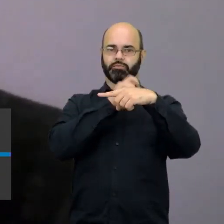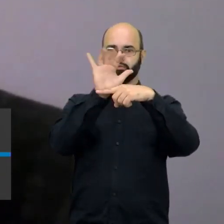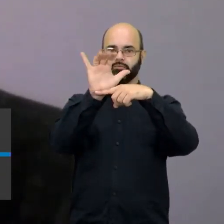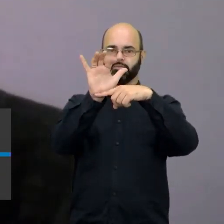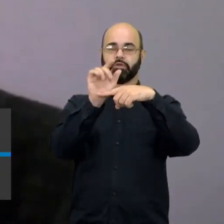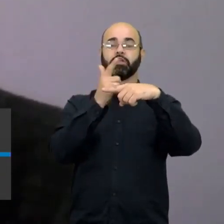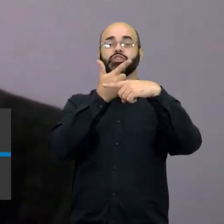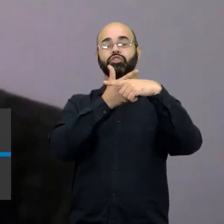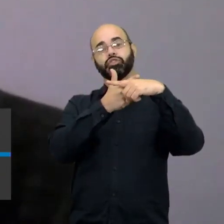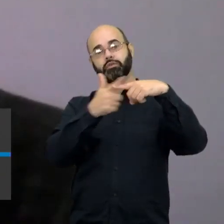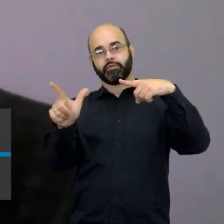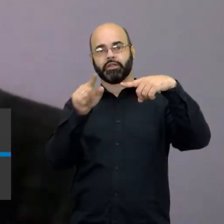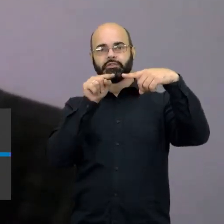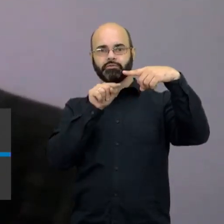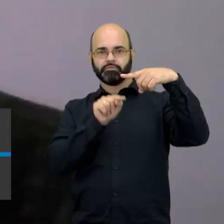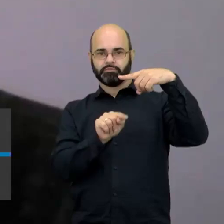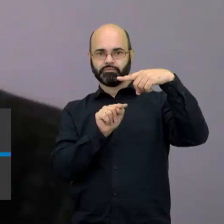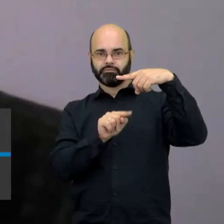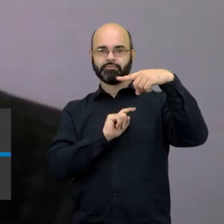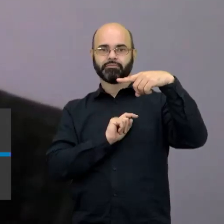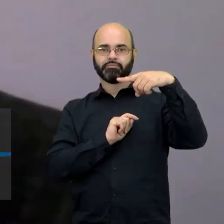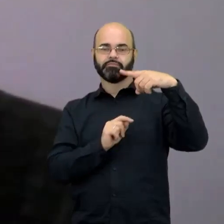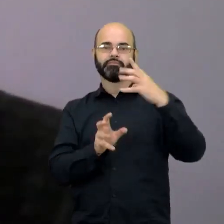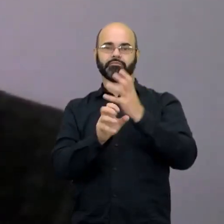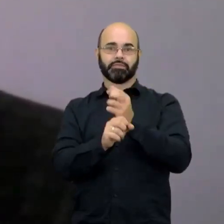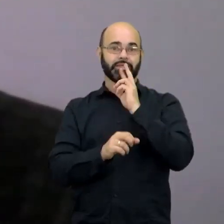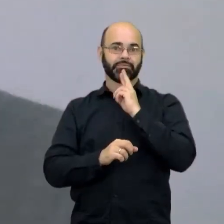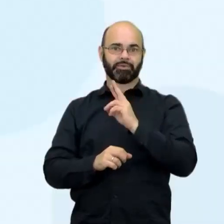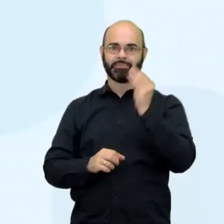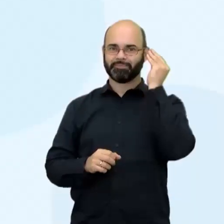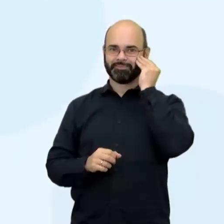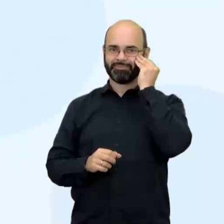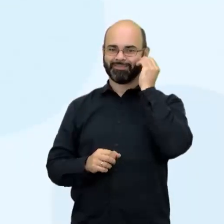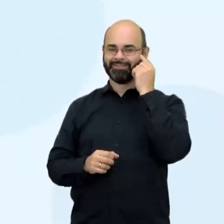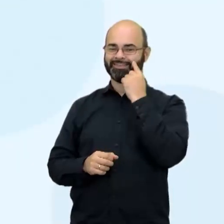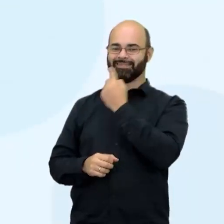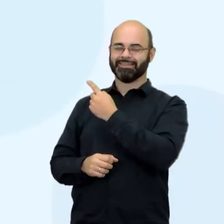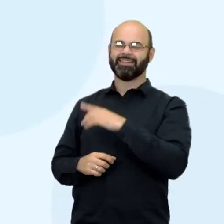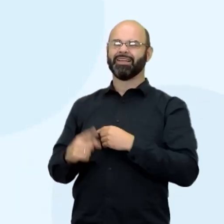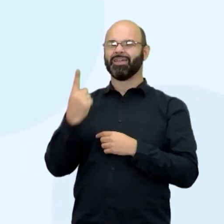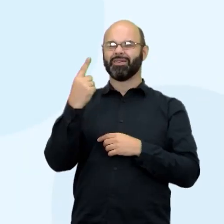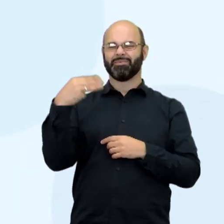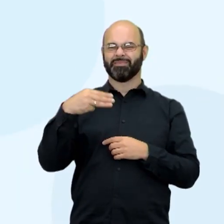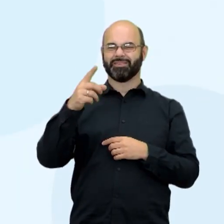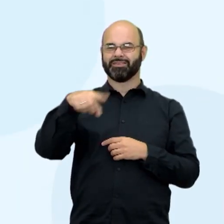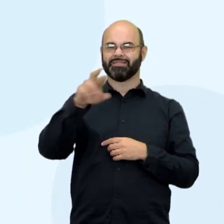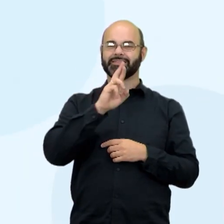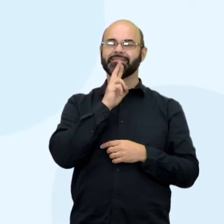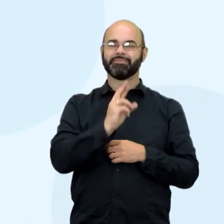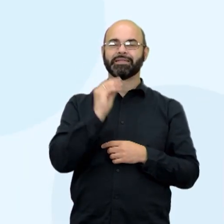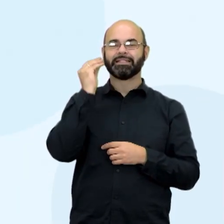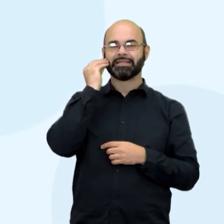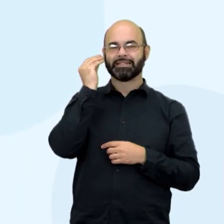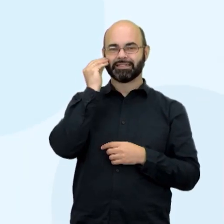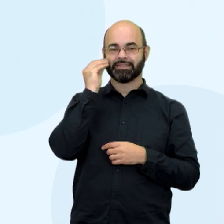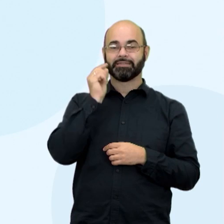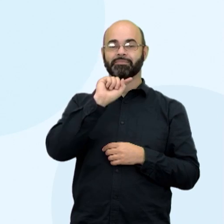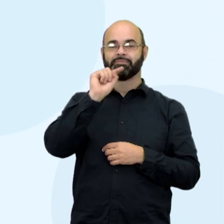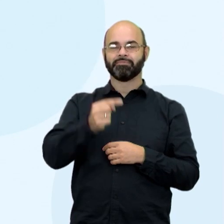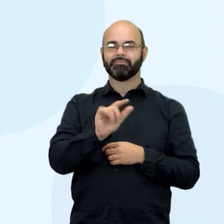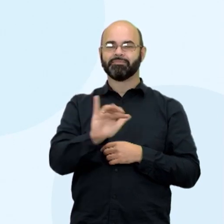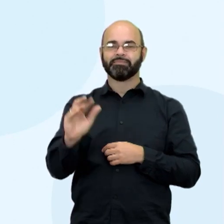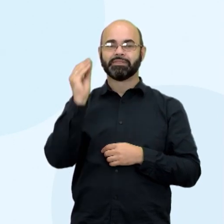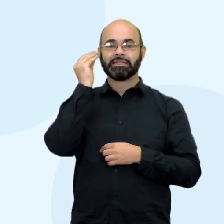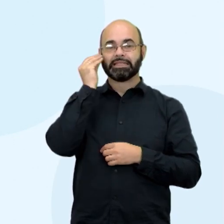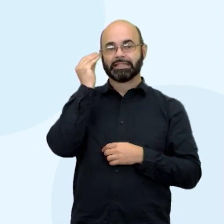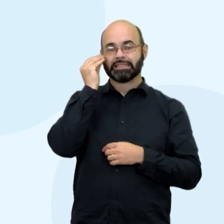valor. Vamos ver se bate a mesma coisa? Volta na tela aí o slide, vamos dar um minutinho para a galera. É transformar em número decimal,